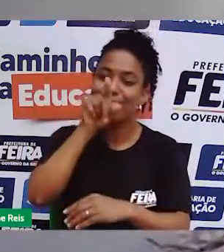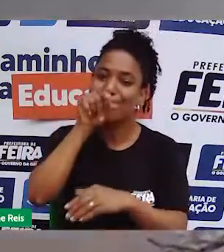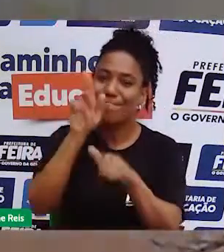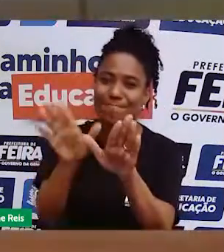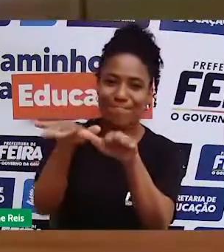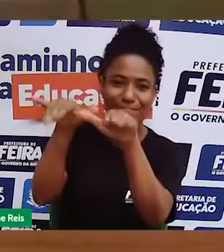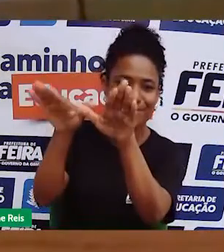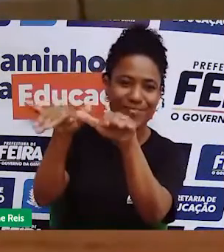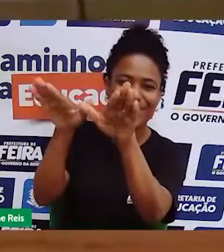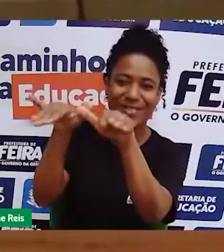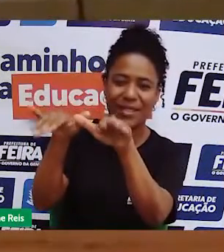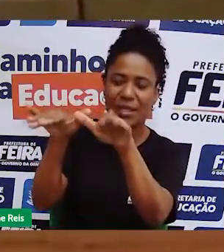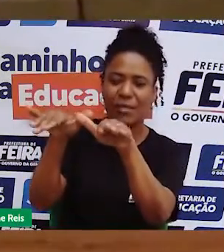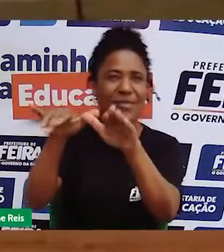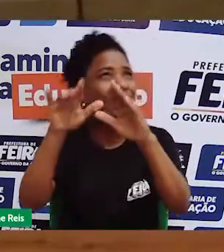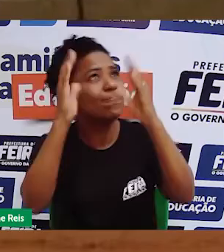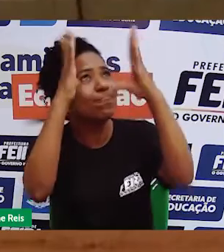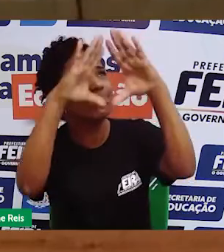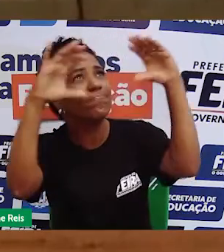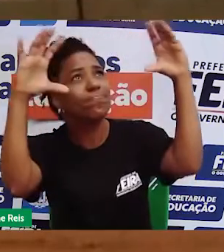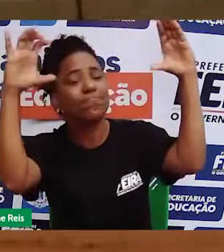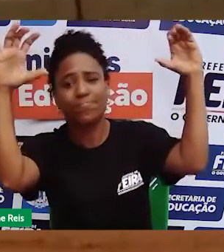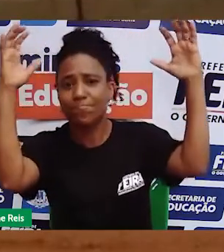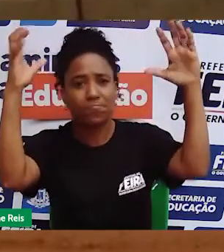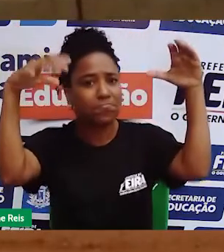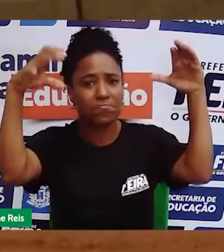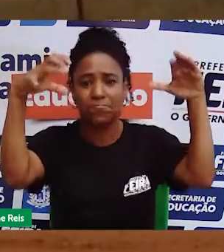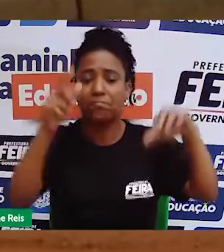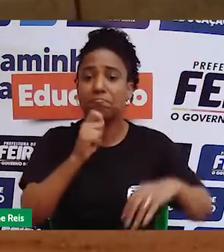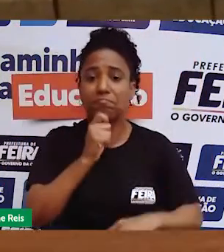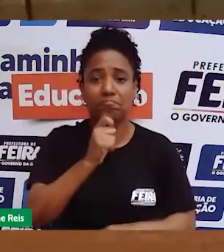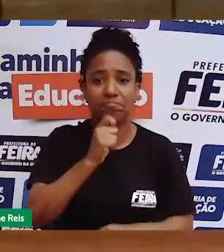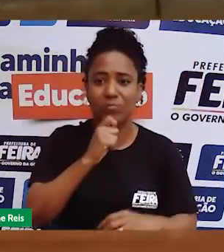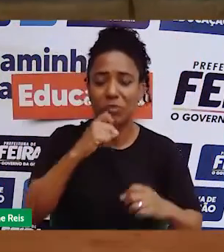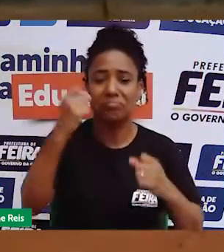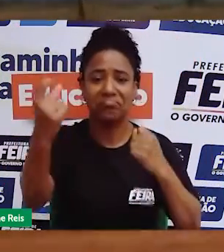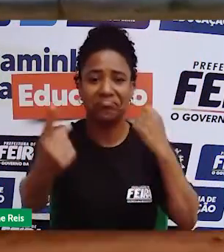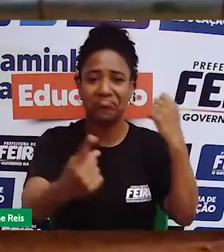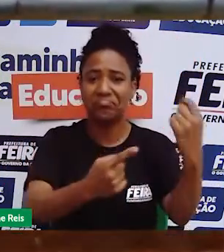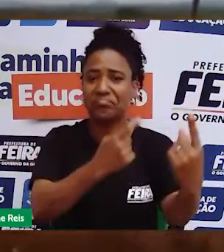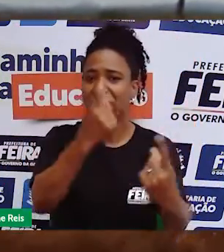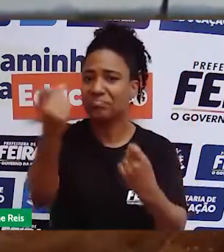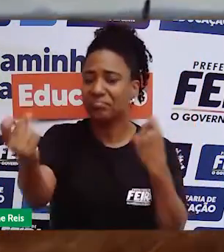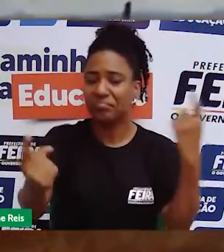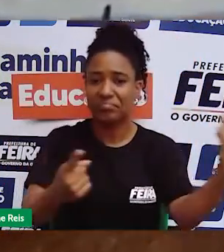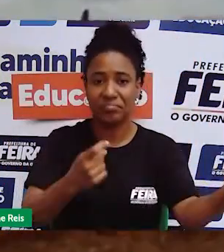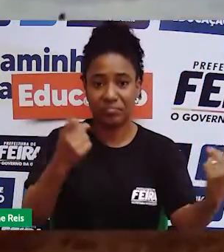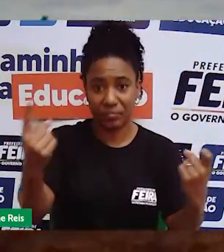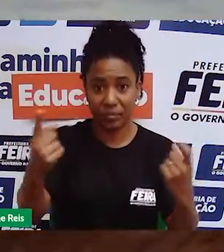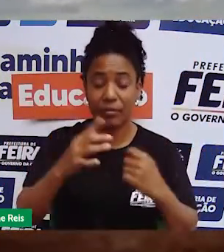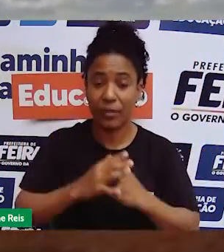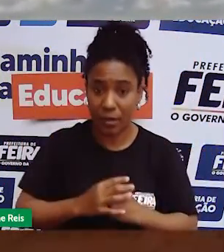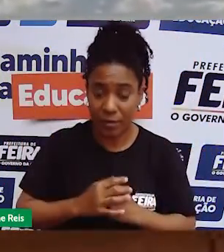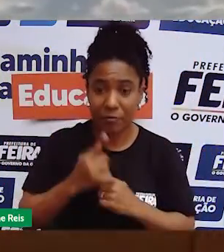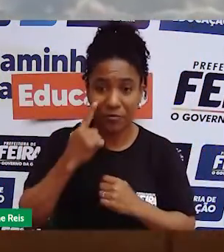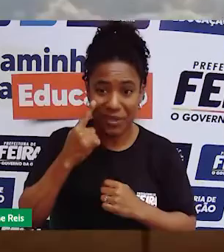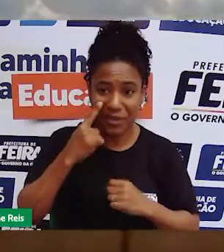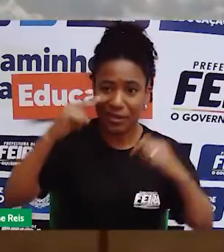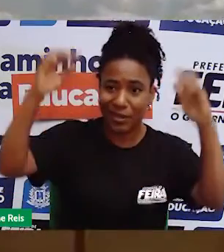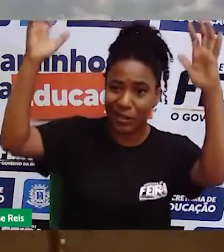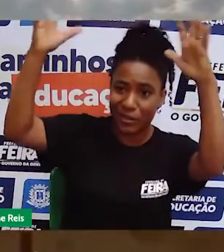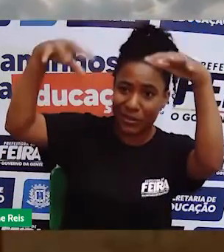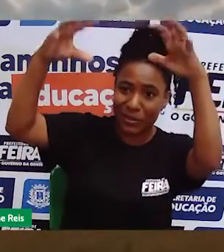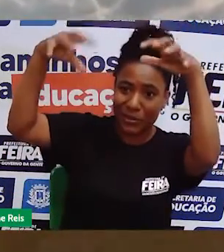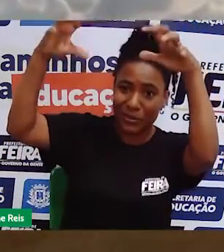segurar a chuva. Chuva que por aqui cai apenas em áreas isoladas. Veja que a chuva cai apenas em um ponto do